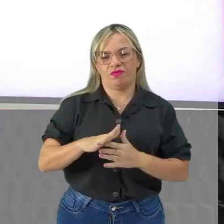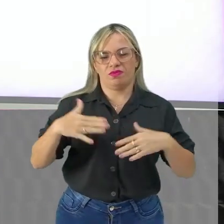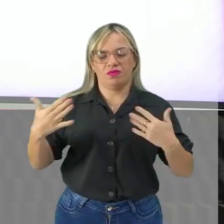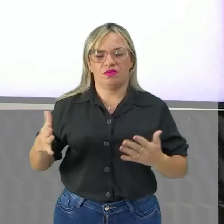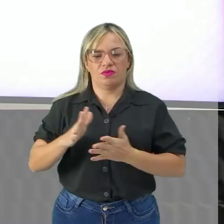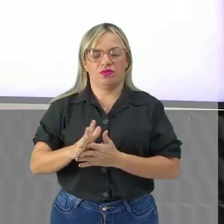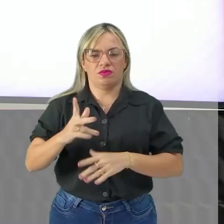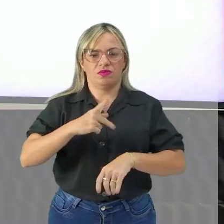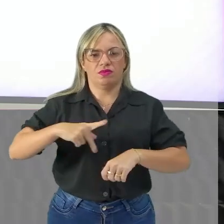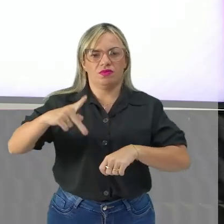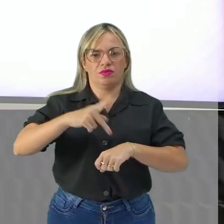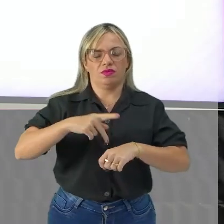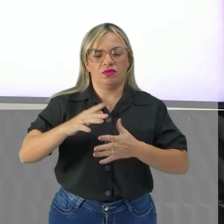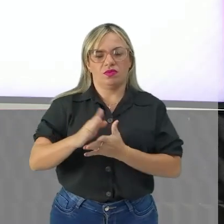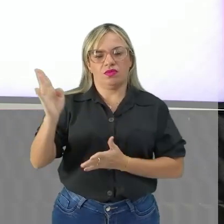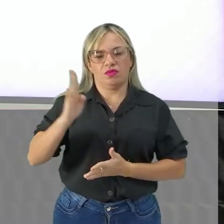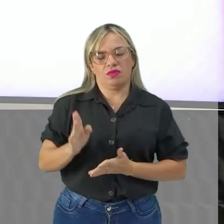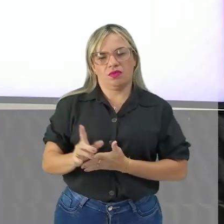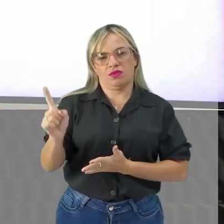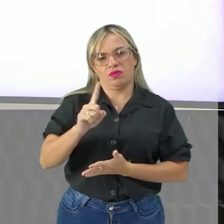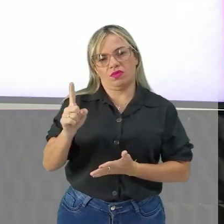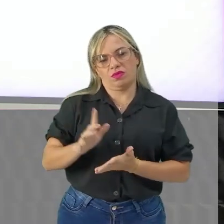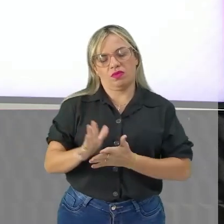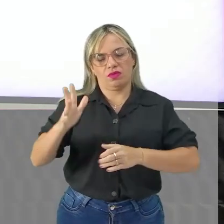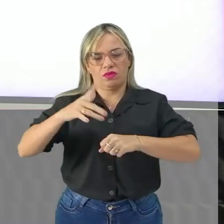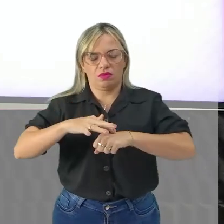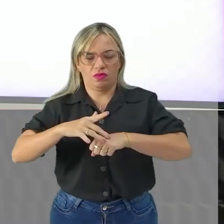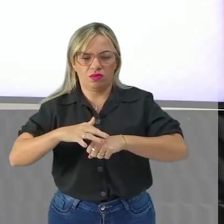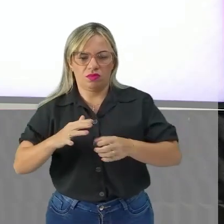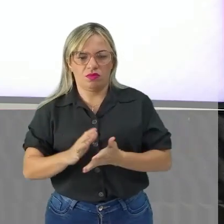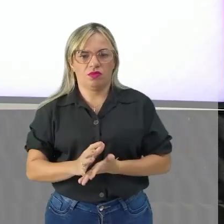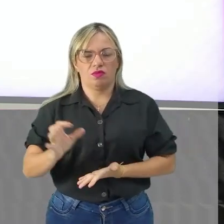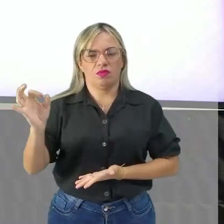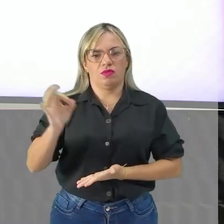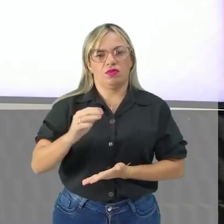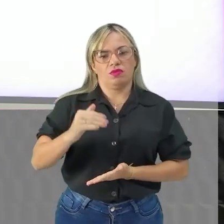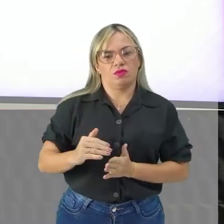No Brasil, essa doença ela não está em prevalência, né?